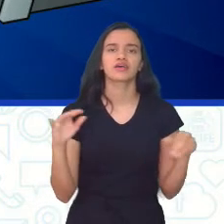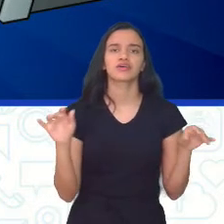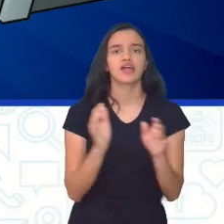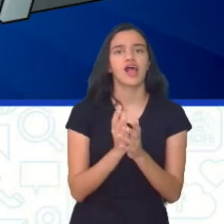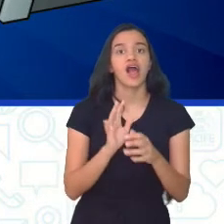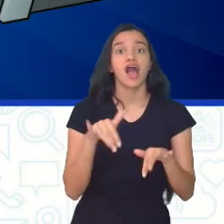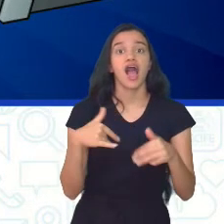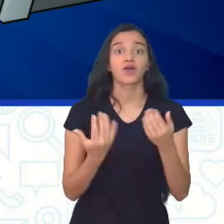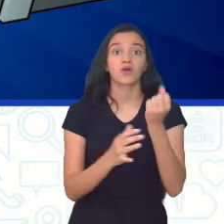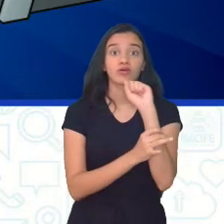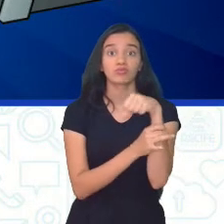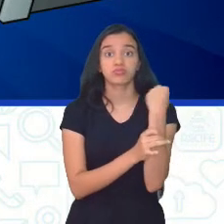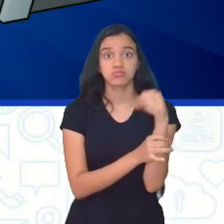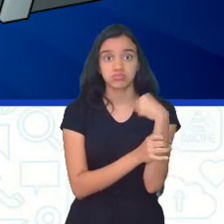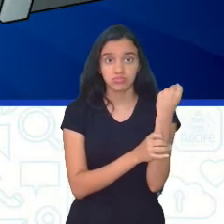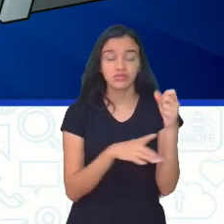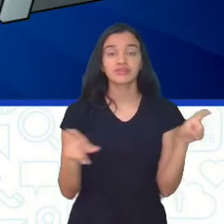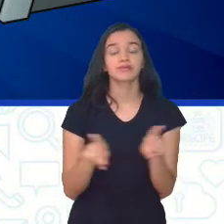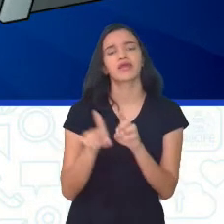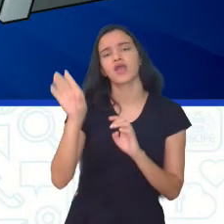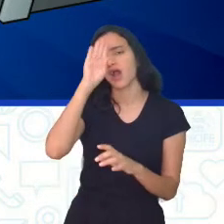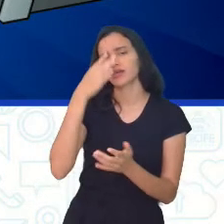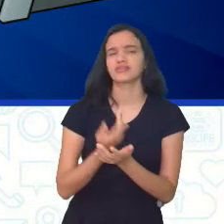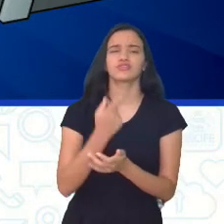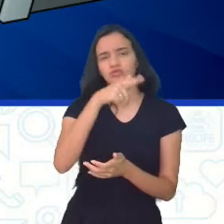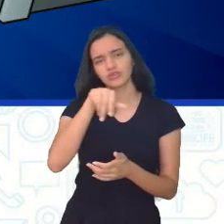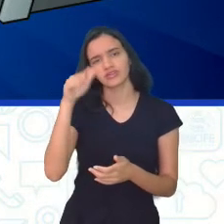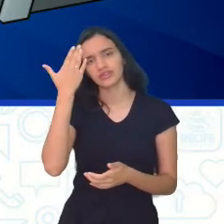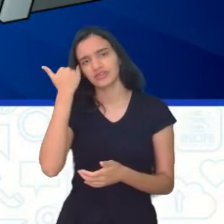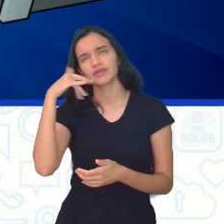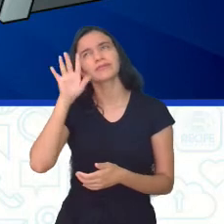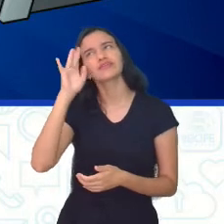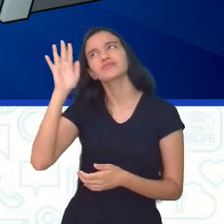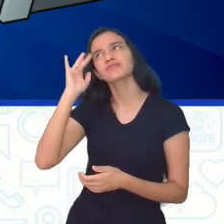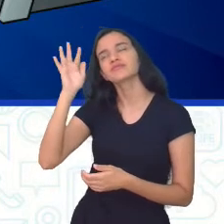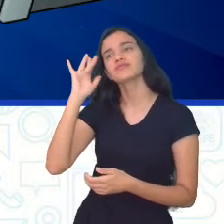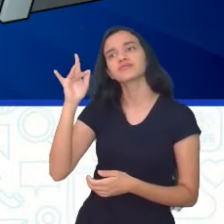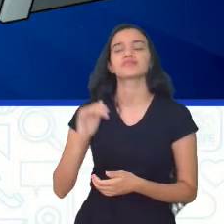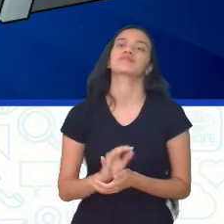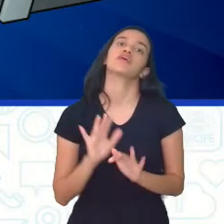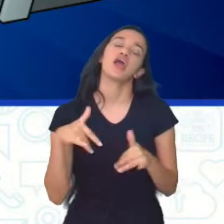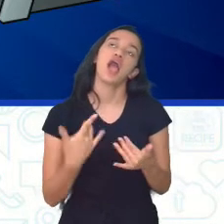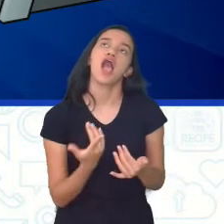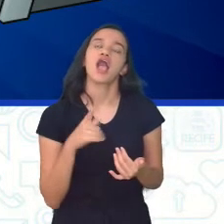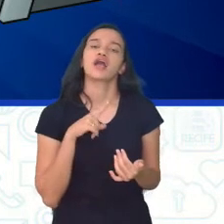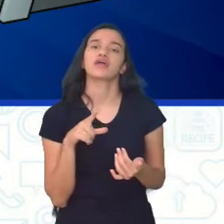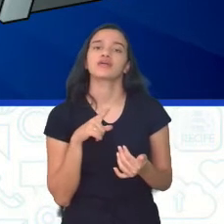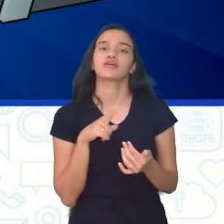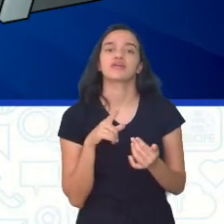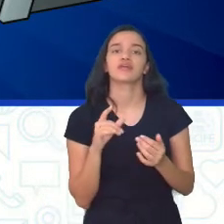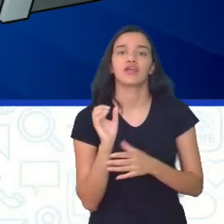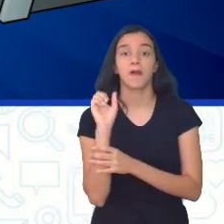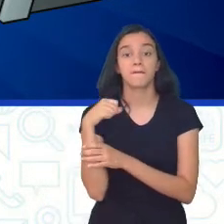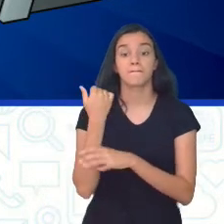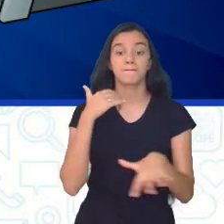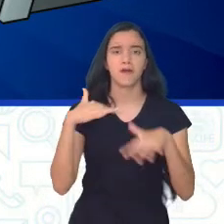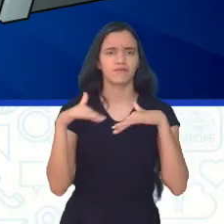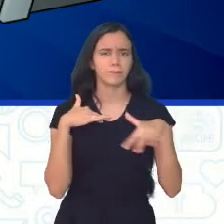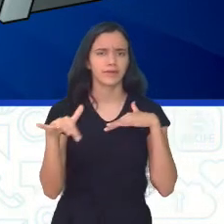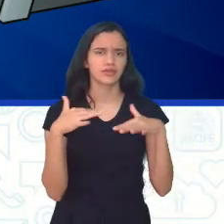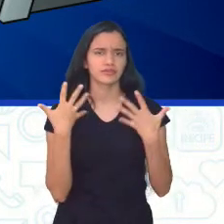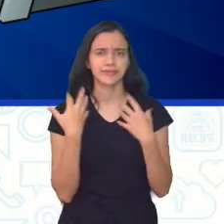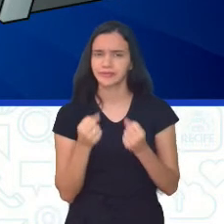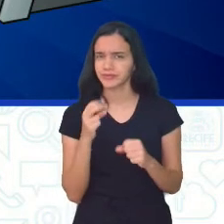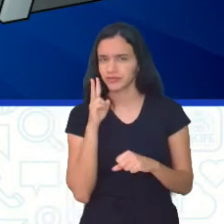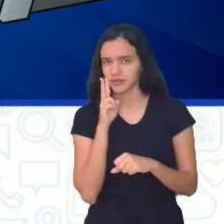nervos motores. Também eu acredito que muitos de vocês já estão imaginando, né? Ah, deve ter a ver com movimento. Vamos ver